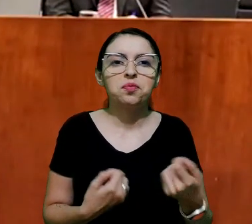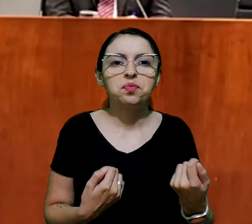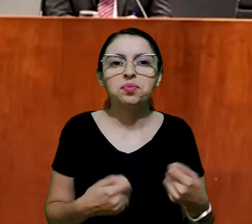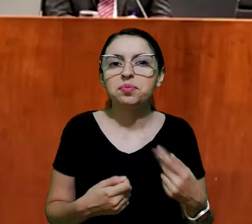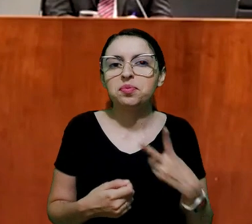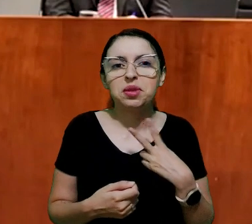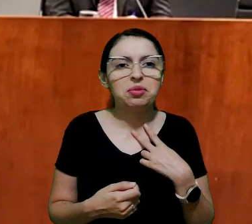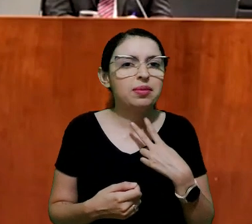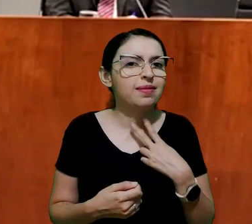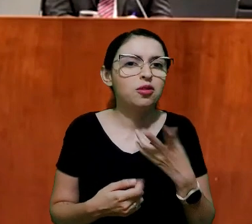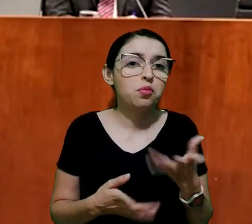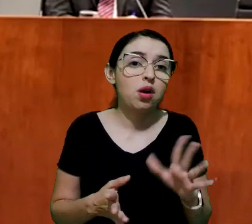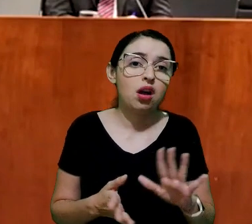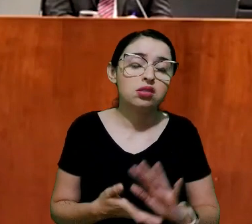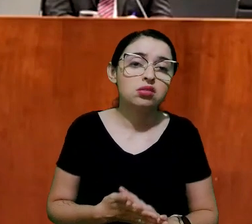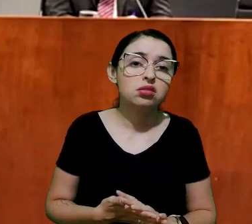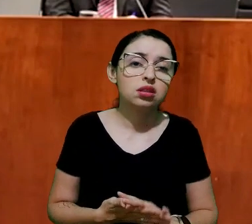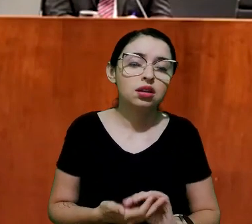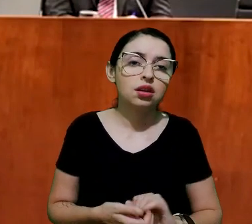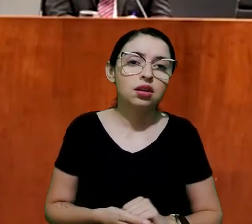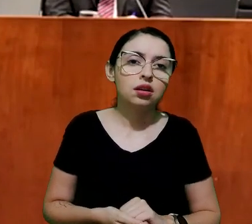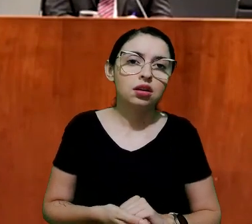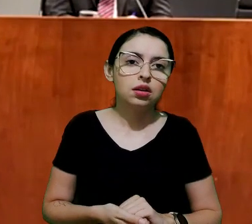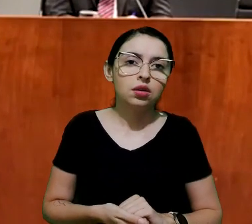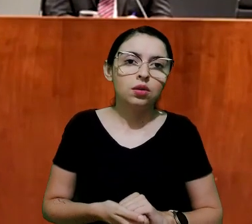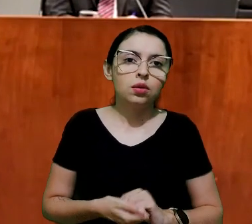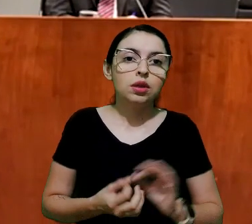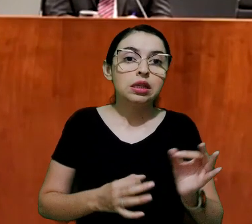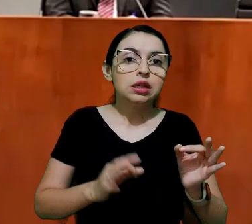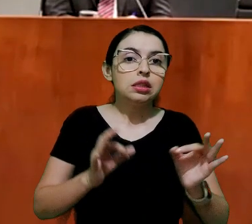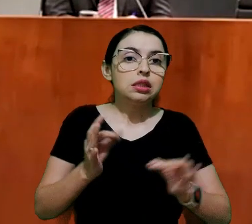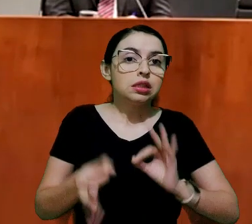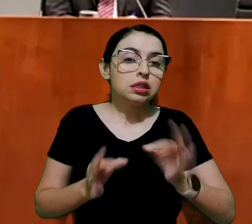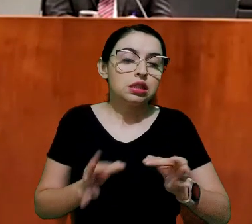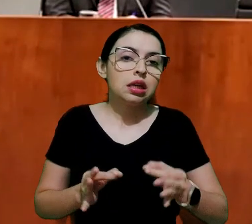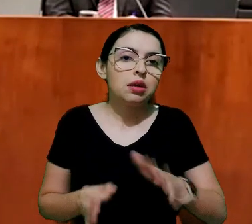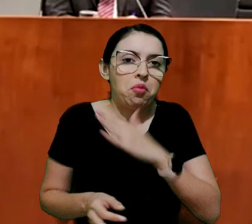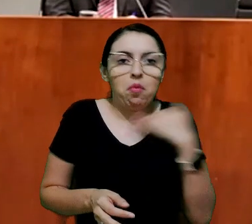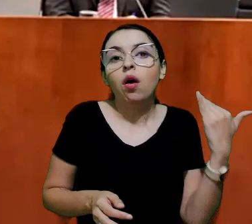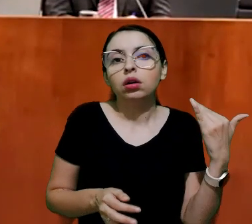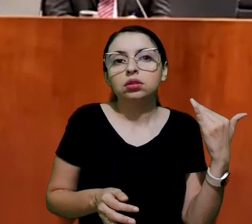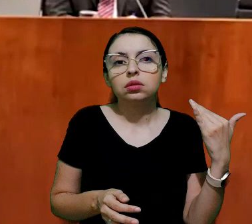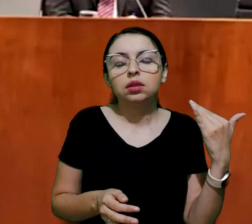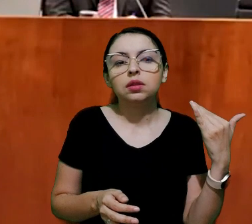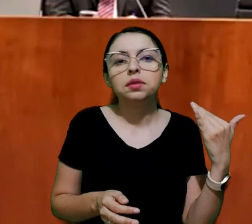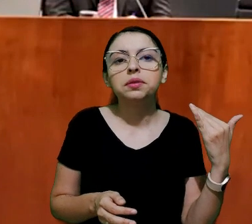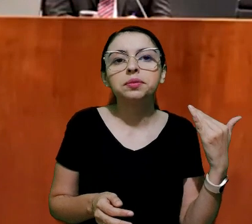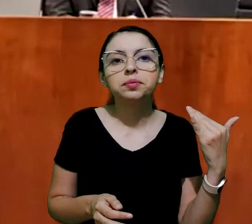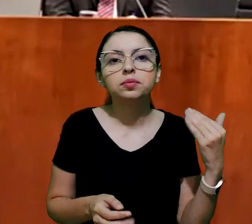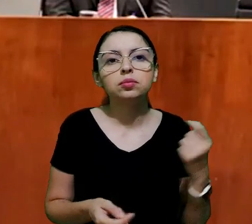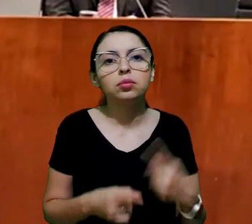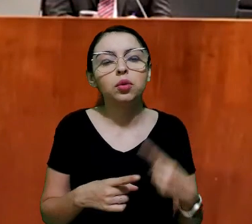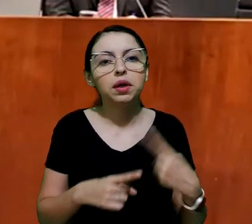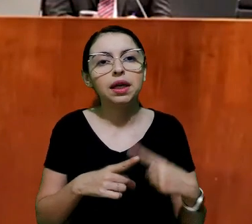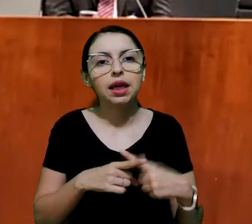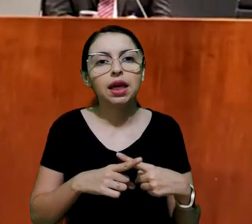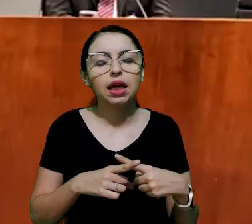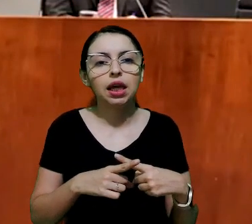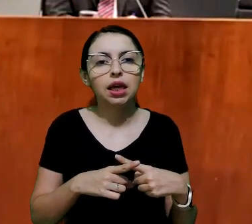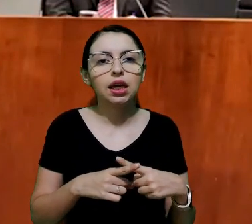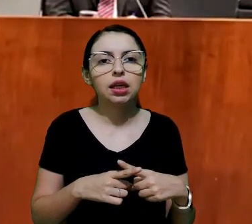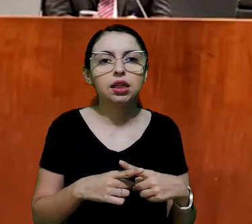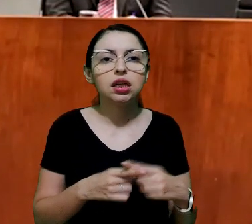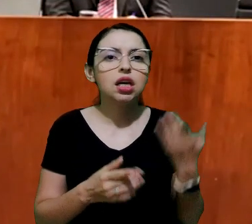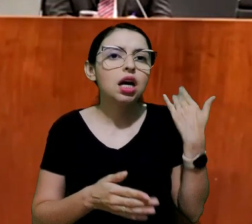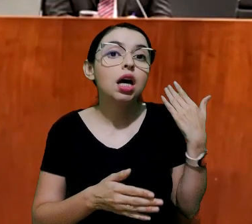legítima, o instituto da legítima, um sistema defunto. porque ele não tem mais a função que